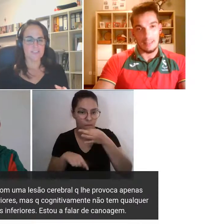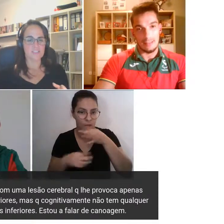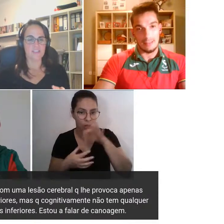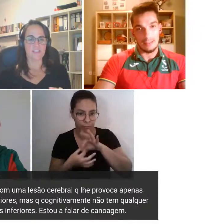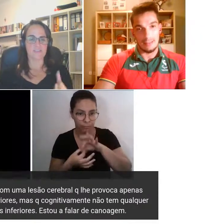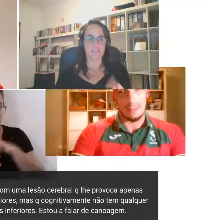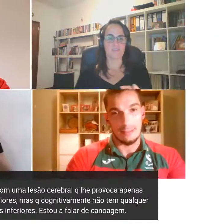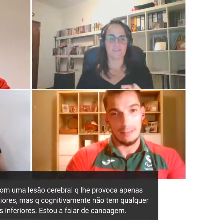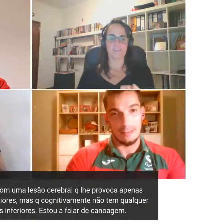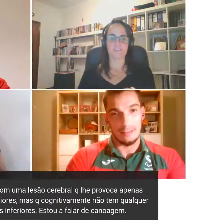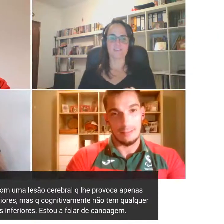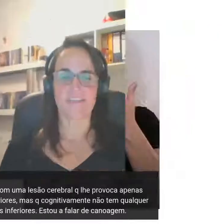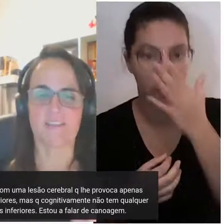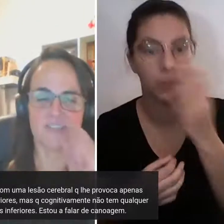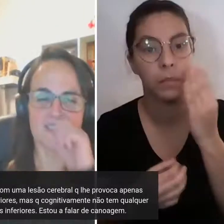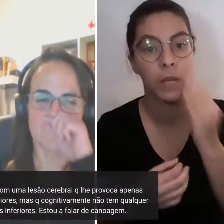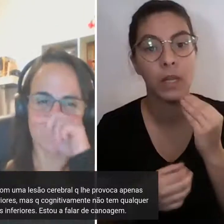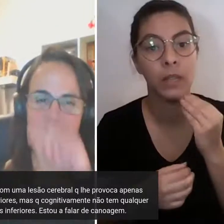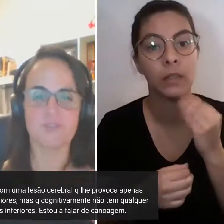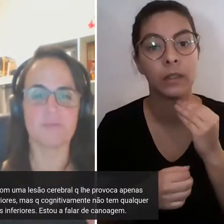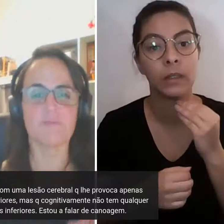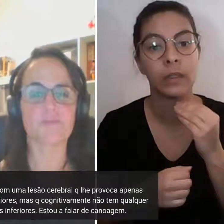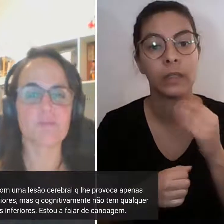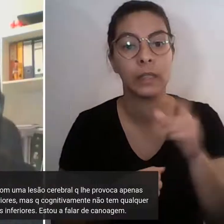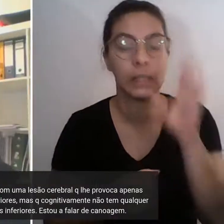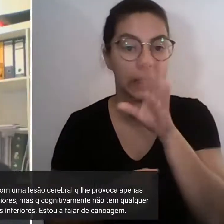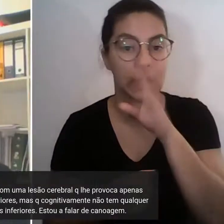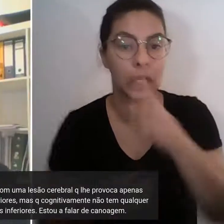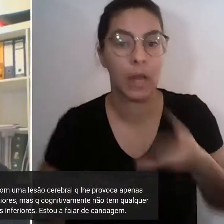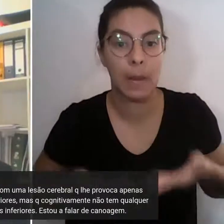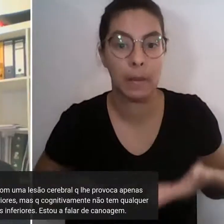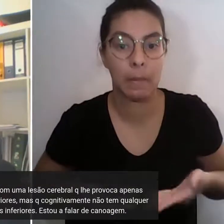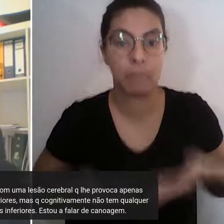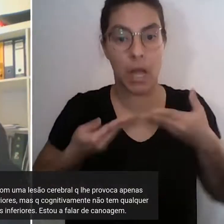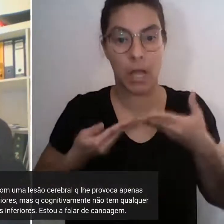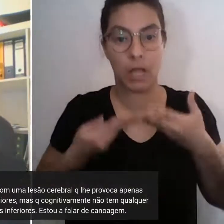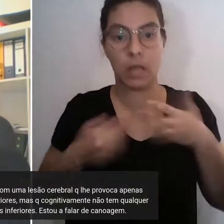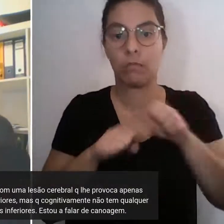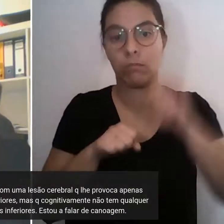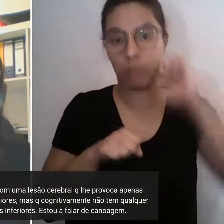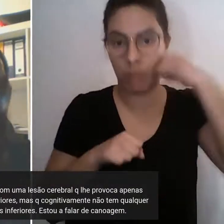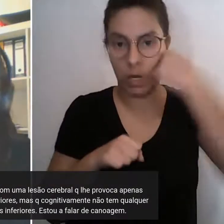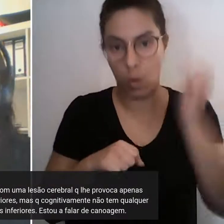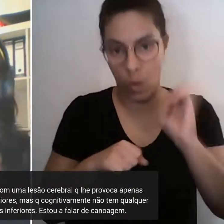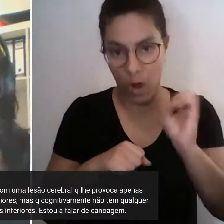parte seja sem afetação, sem afeção a nível dos membros superiores. Penso eu.